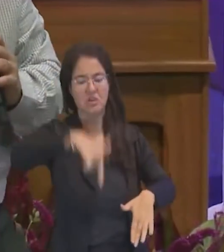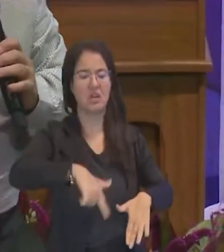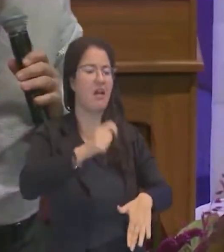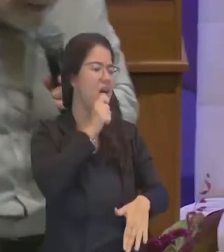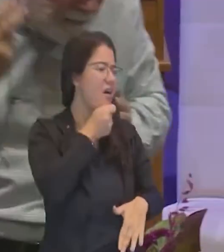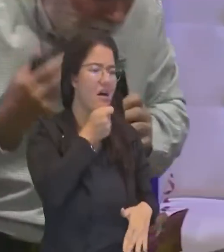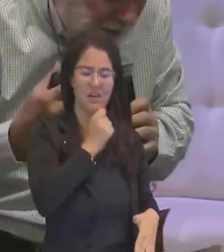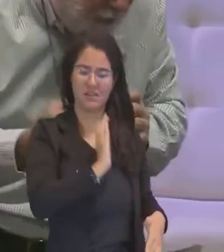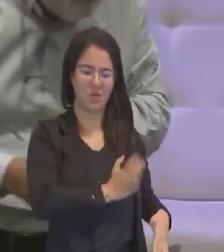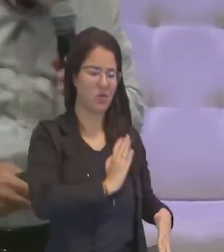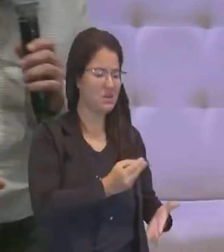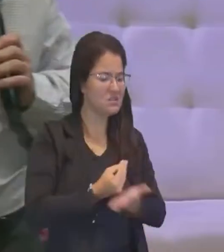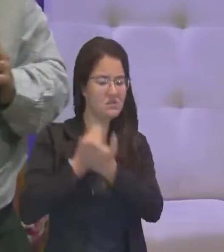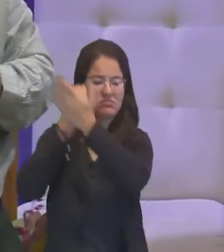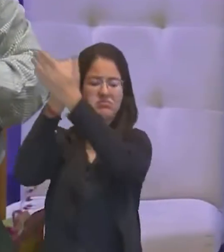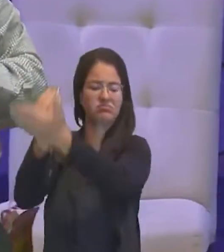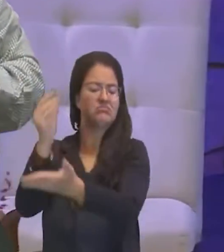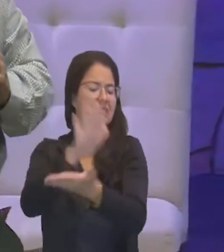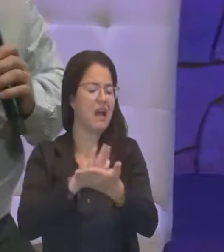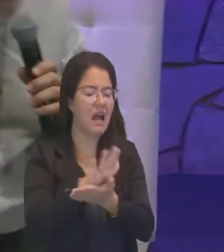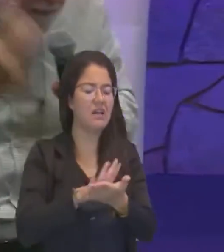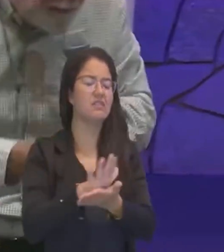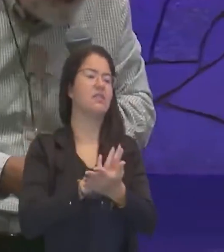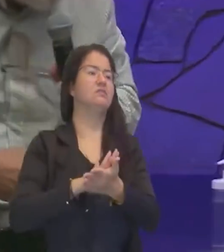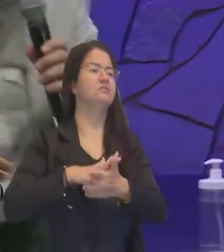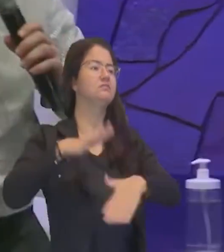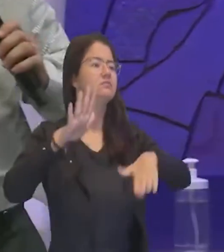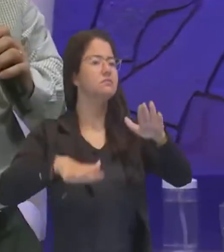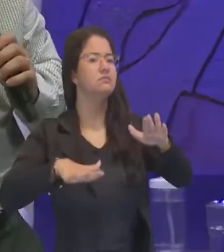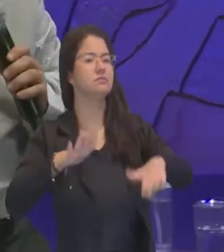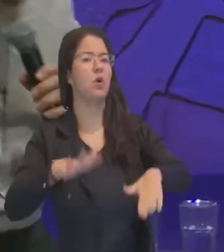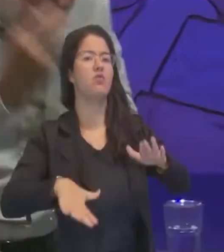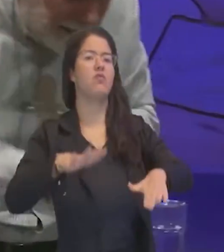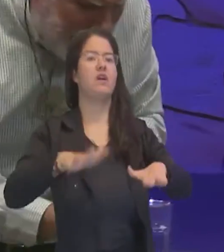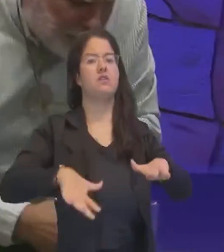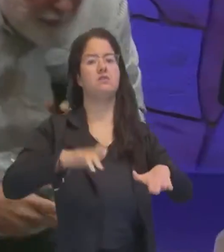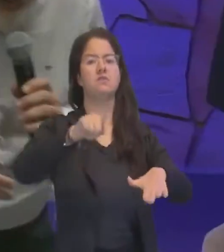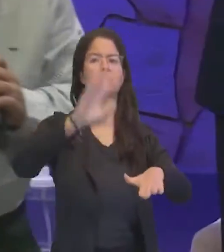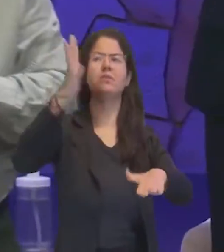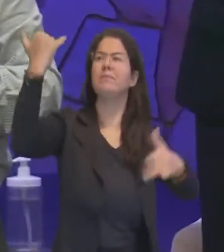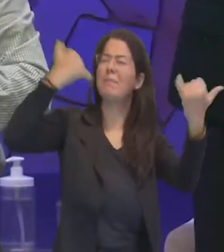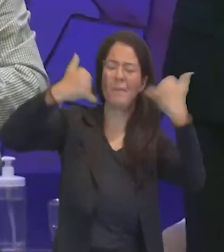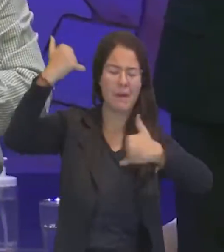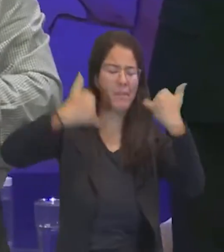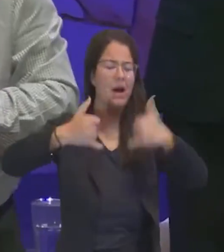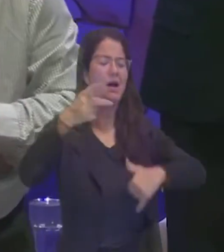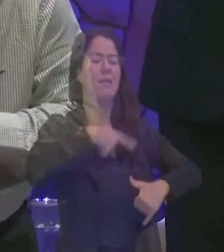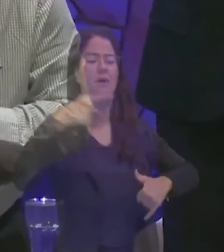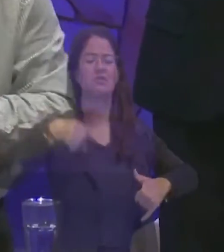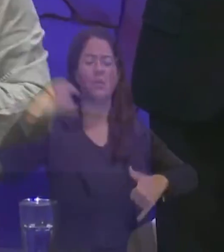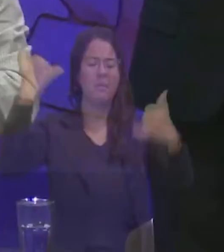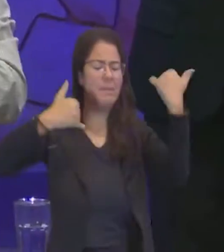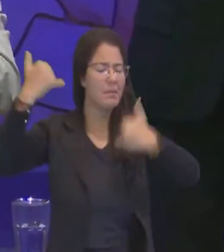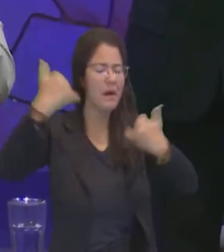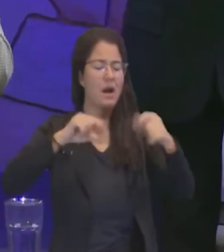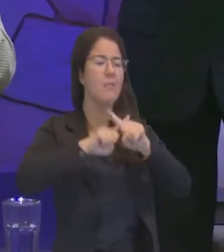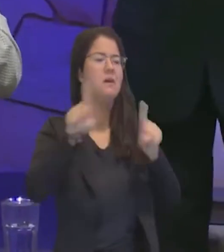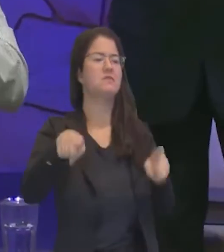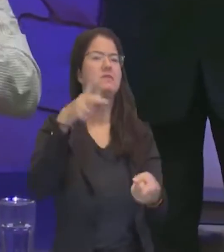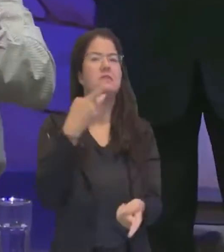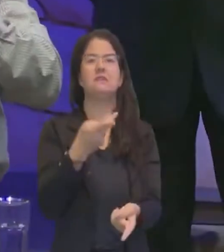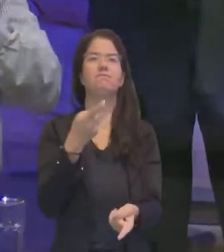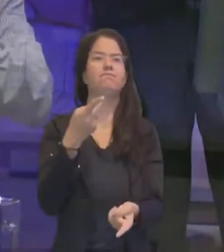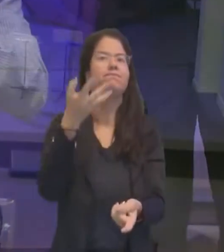o coração ao Senhor Jesus. Você tem ouvido pastores, tem ouvido mensagens, mas você tem resistido. Mas